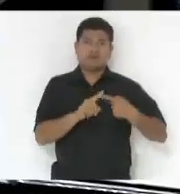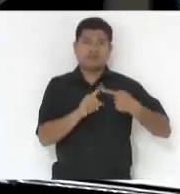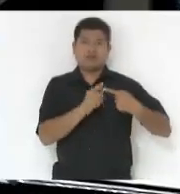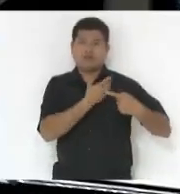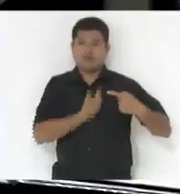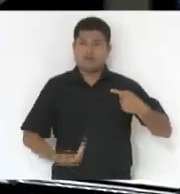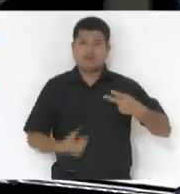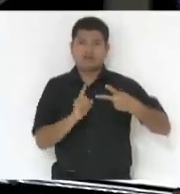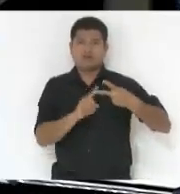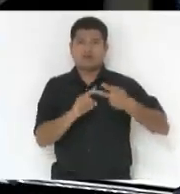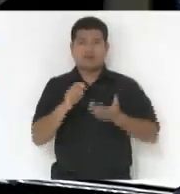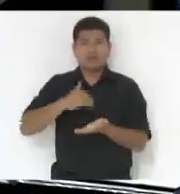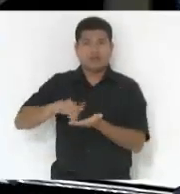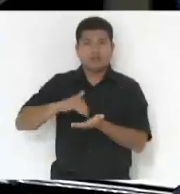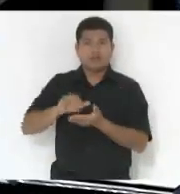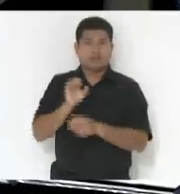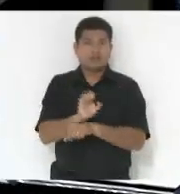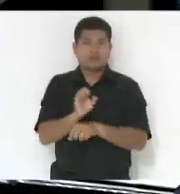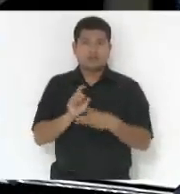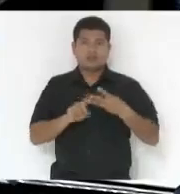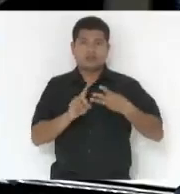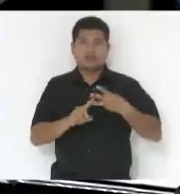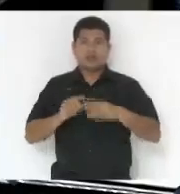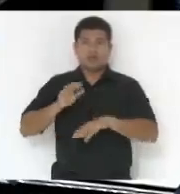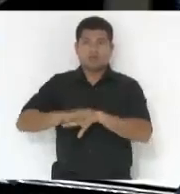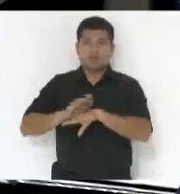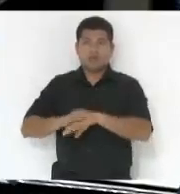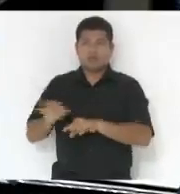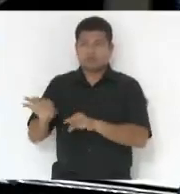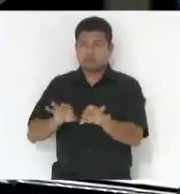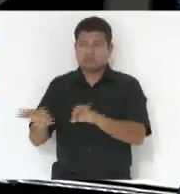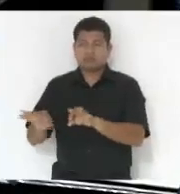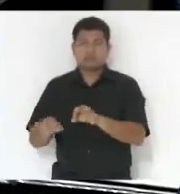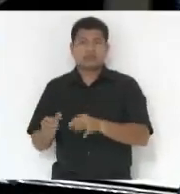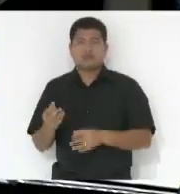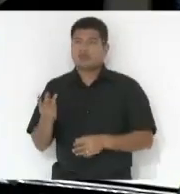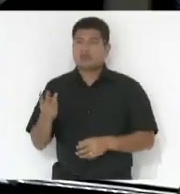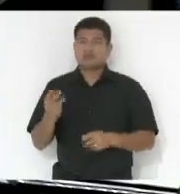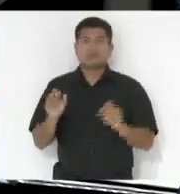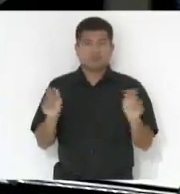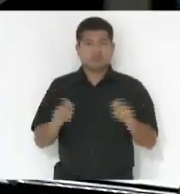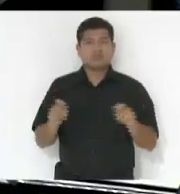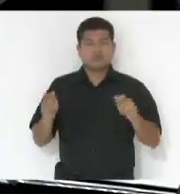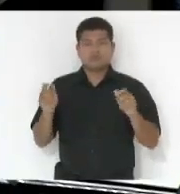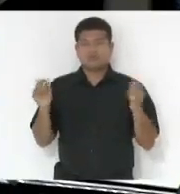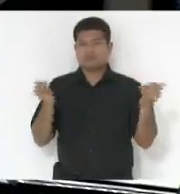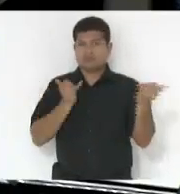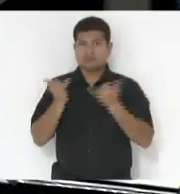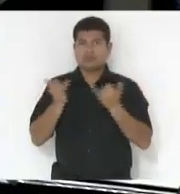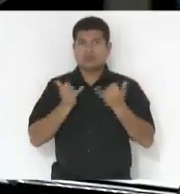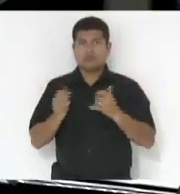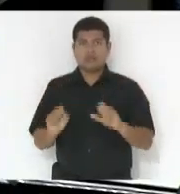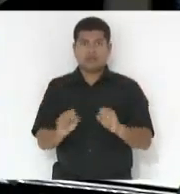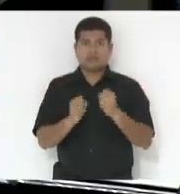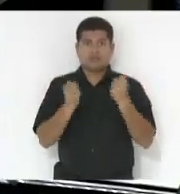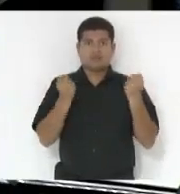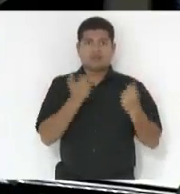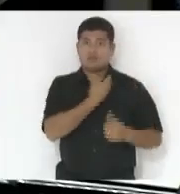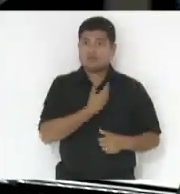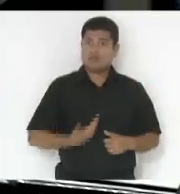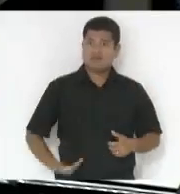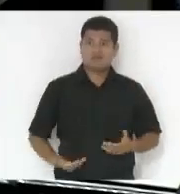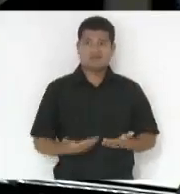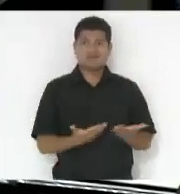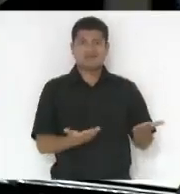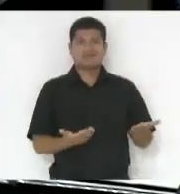auditor, ter acesso a essas informações. Então, só para deixar claro, e aqui eu estou fazendo uma defesa do governo, né?